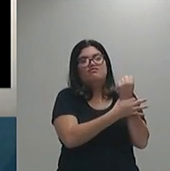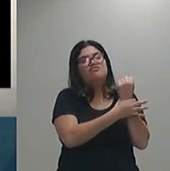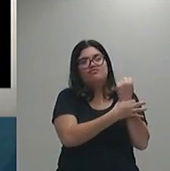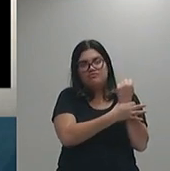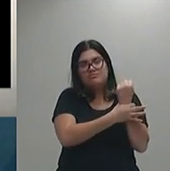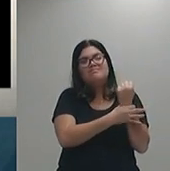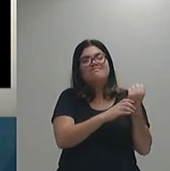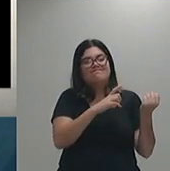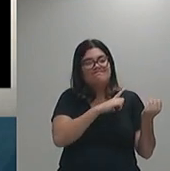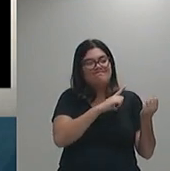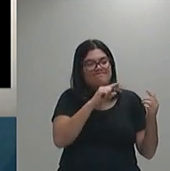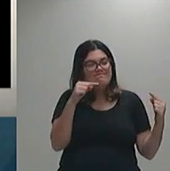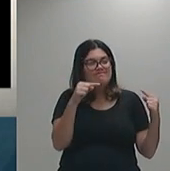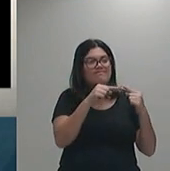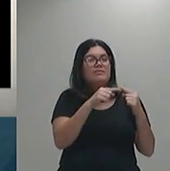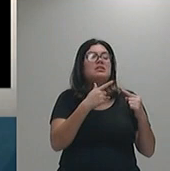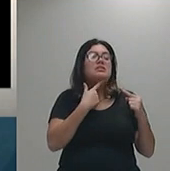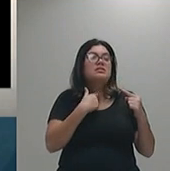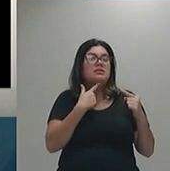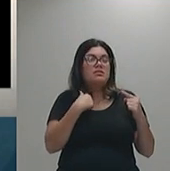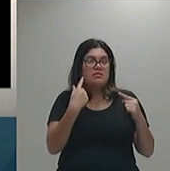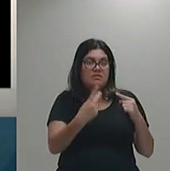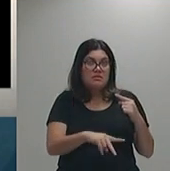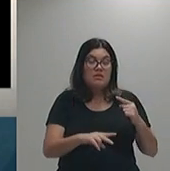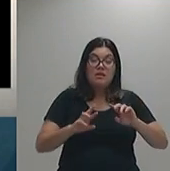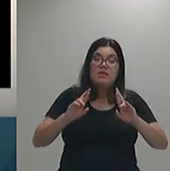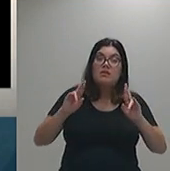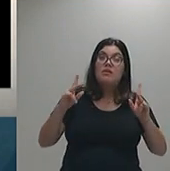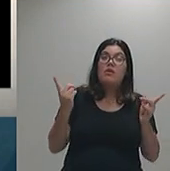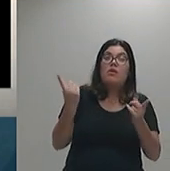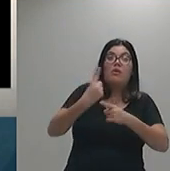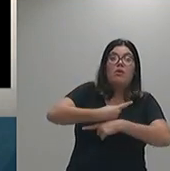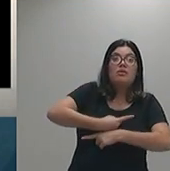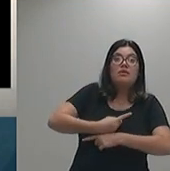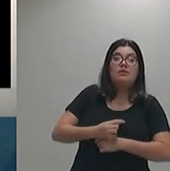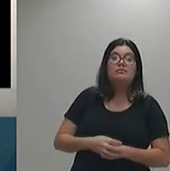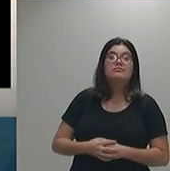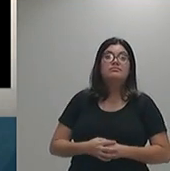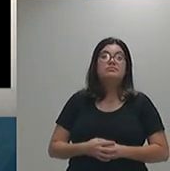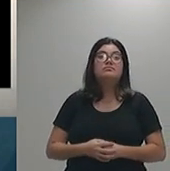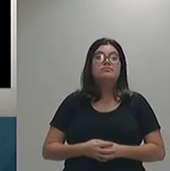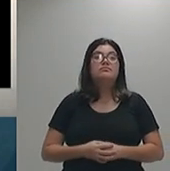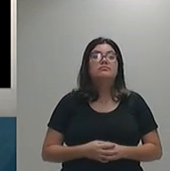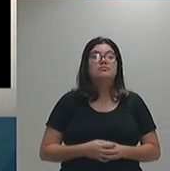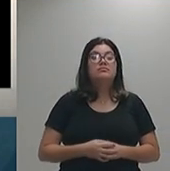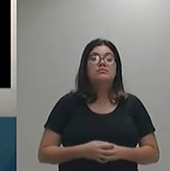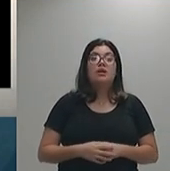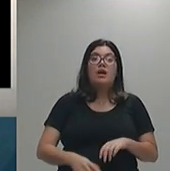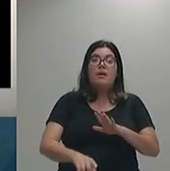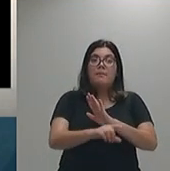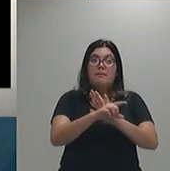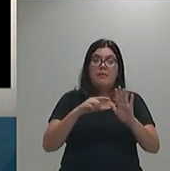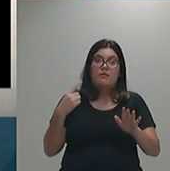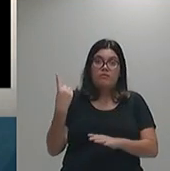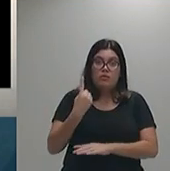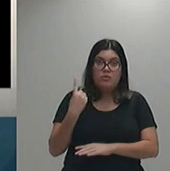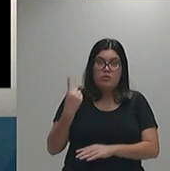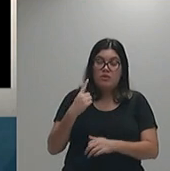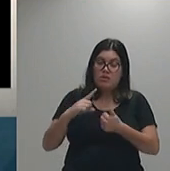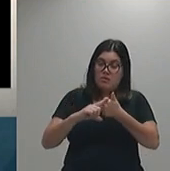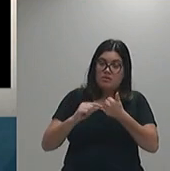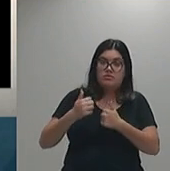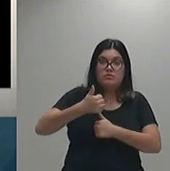Muito ao contrário seus ministros o parágrafo único do Artigo 18 do CPC